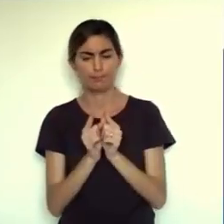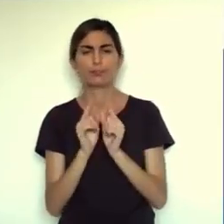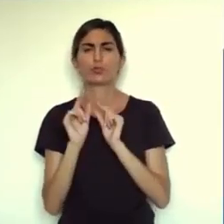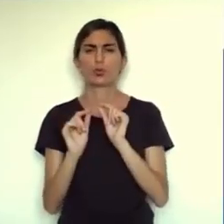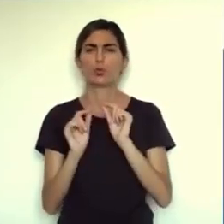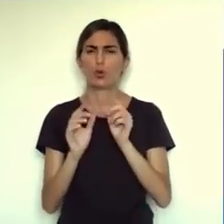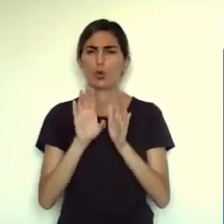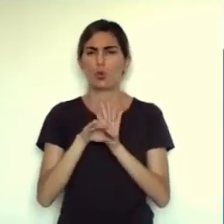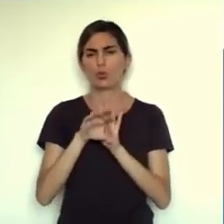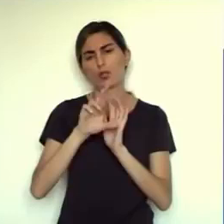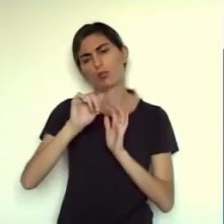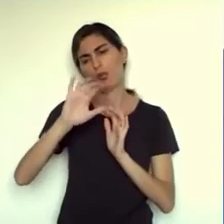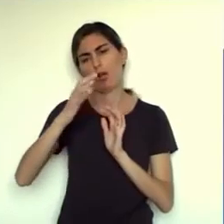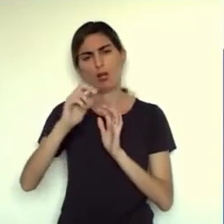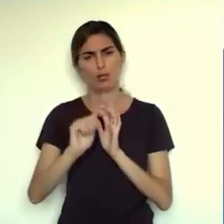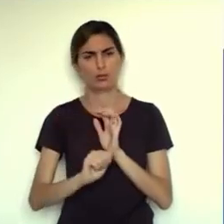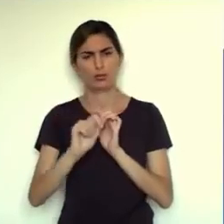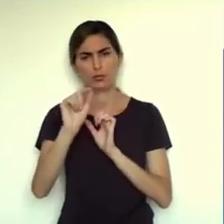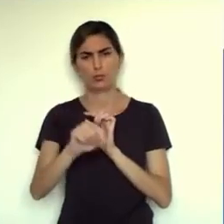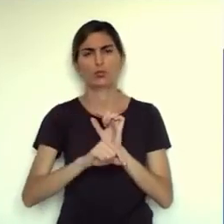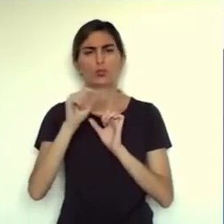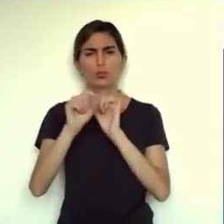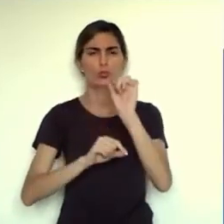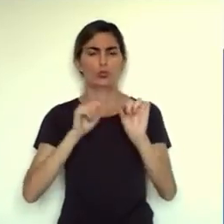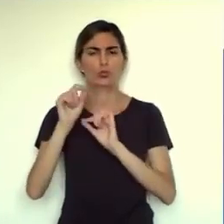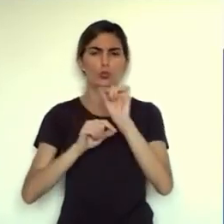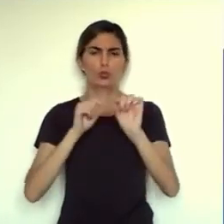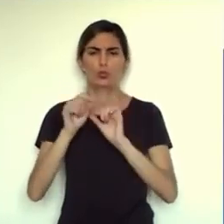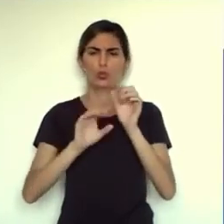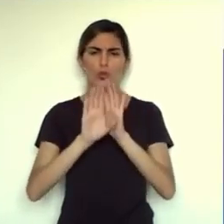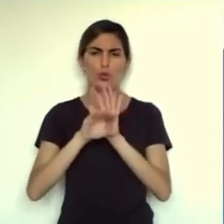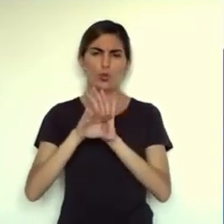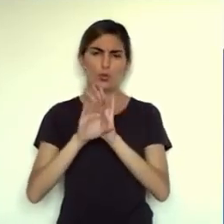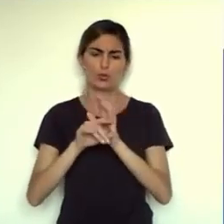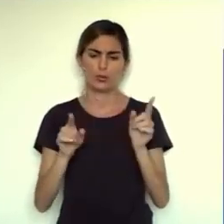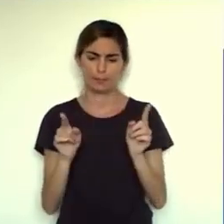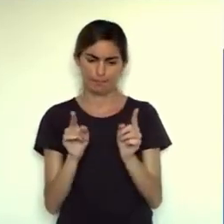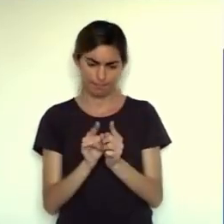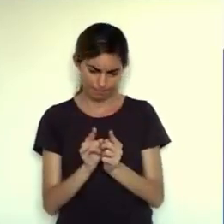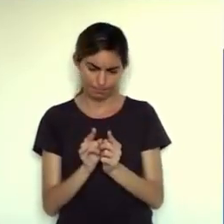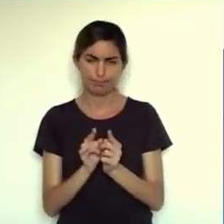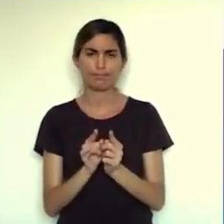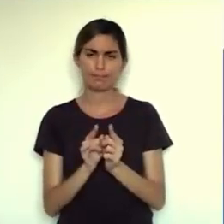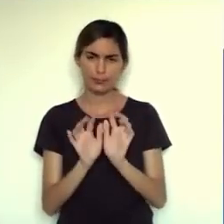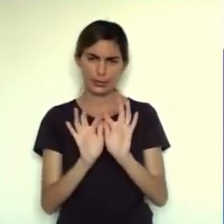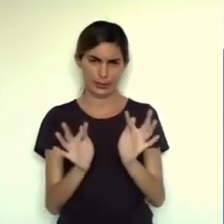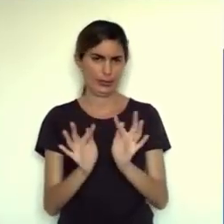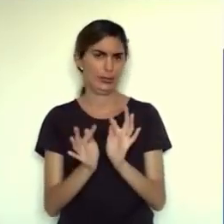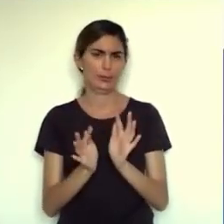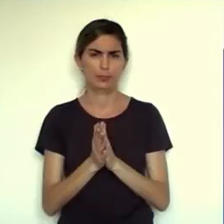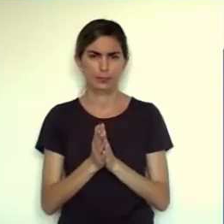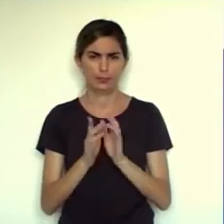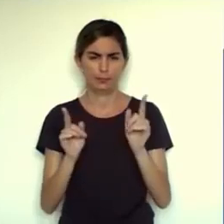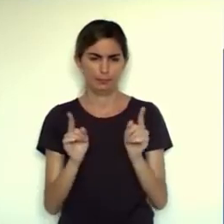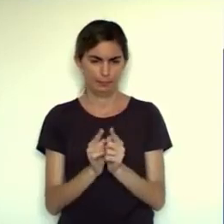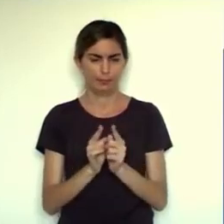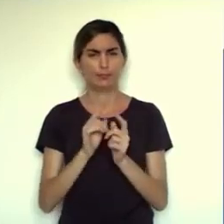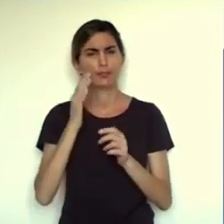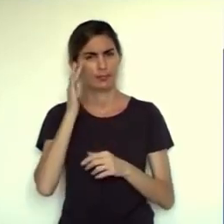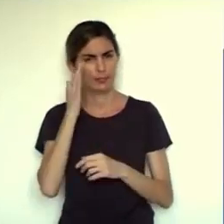reduz apenas ao conceito de raça, que é o conceito mais